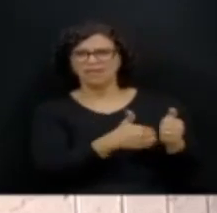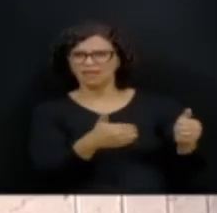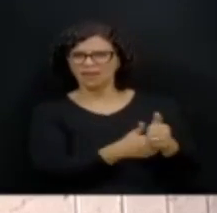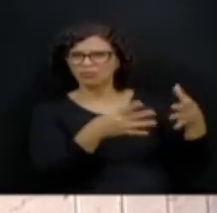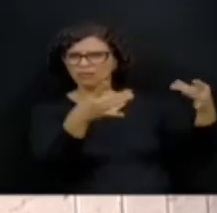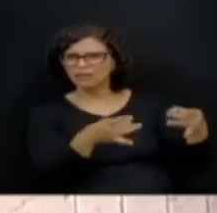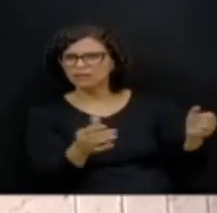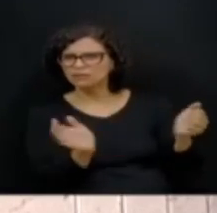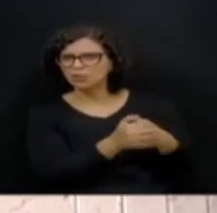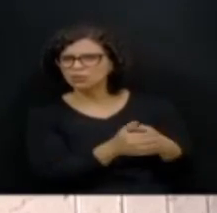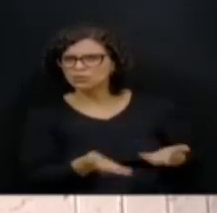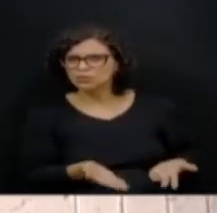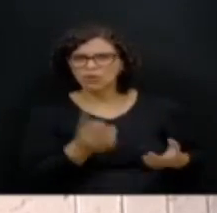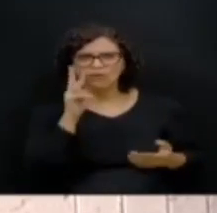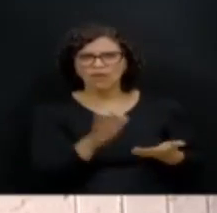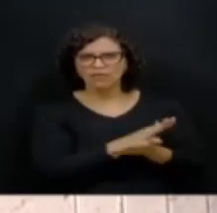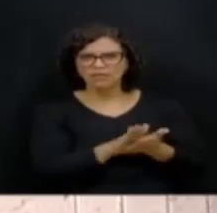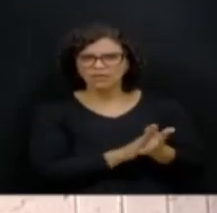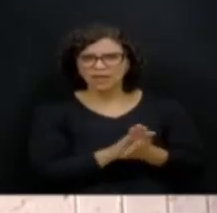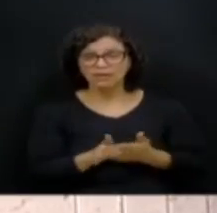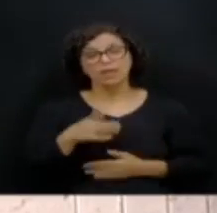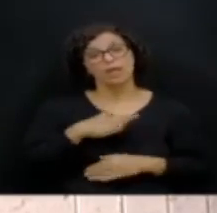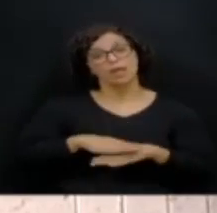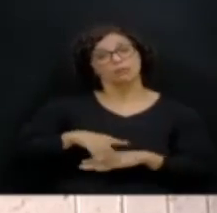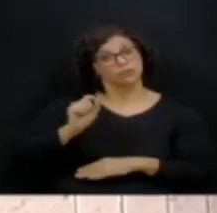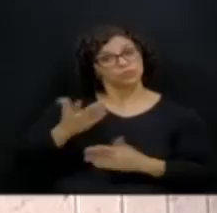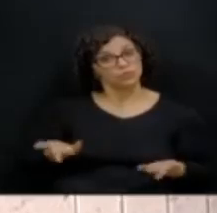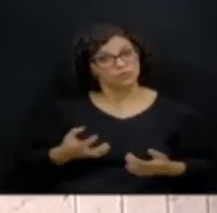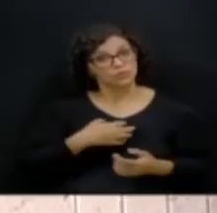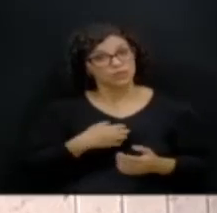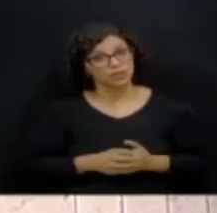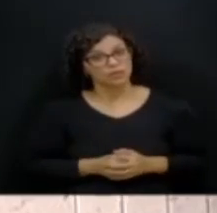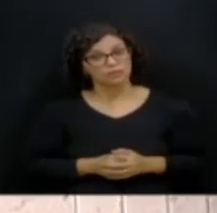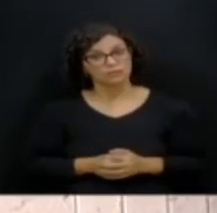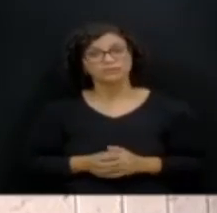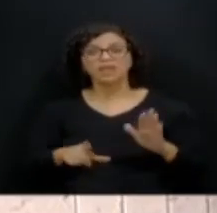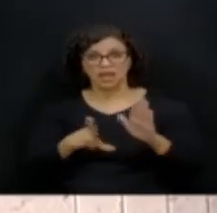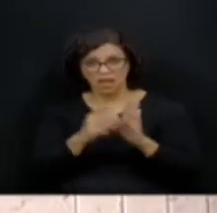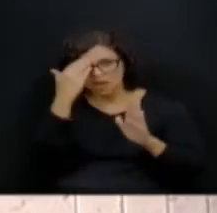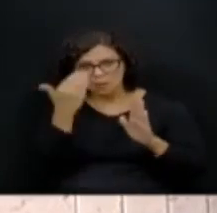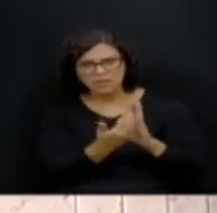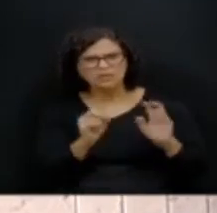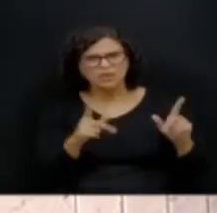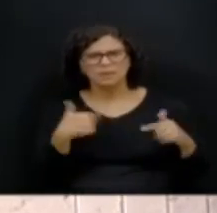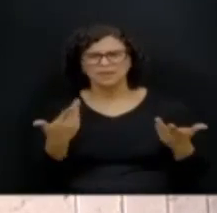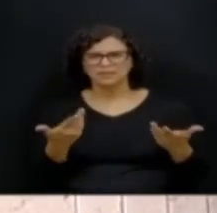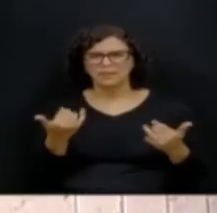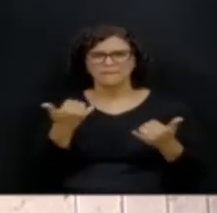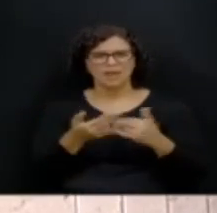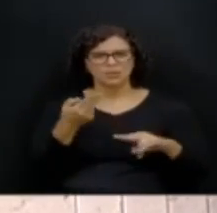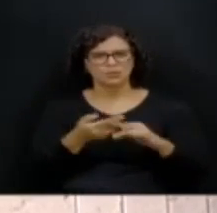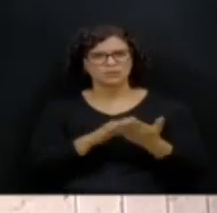esse detalhe sigiloso. Não é um detalhe, é uma opção. Permitido? Permitido, mas quase